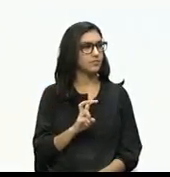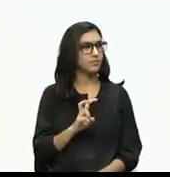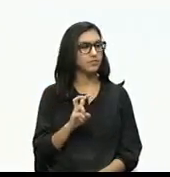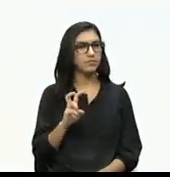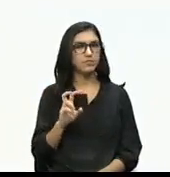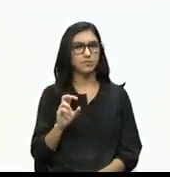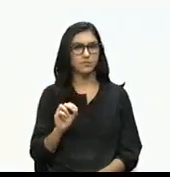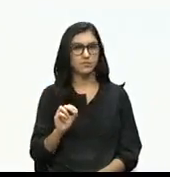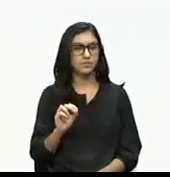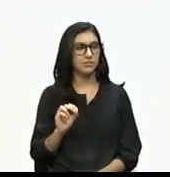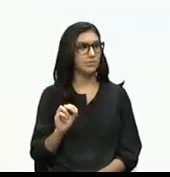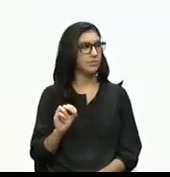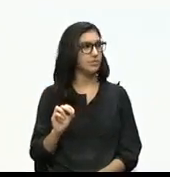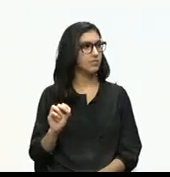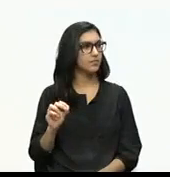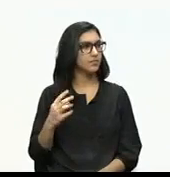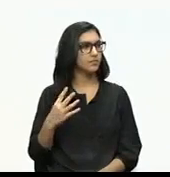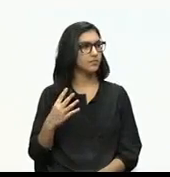550,